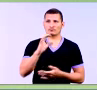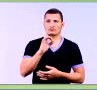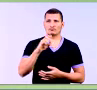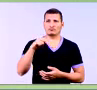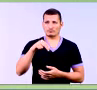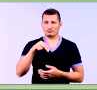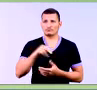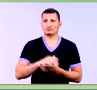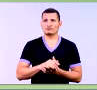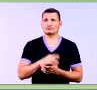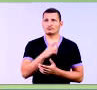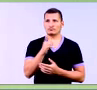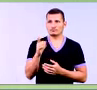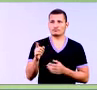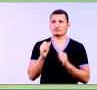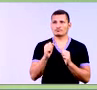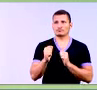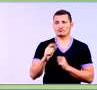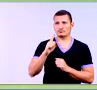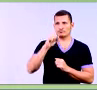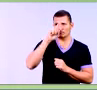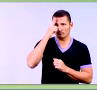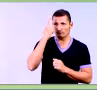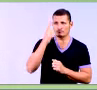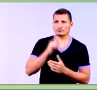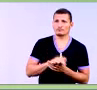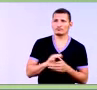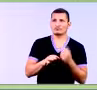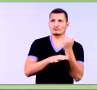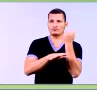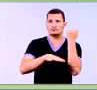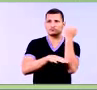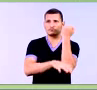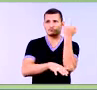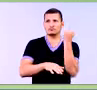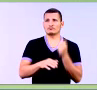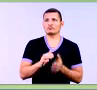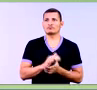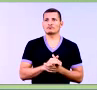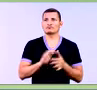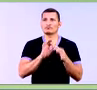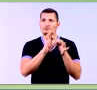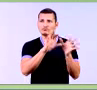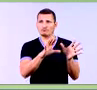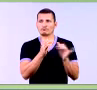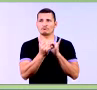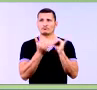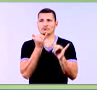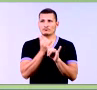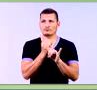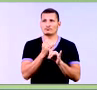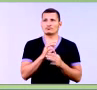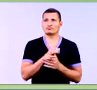aí. Vocês, inclusive, podem criar um servidor CDN e deixar disponível na internet.